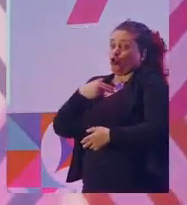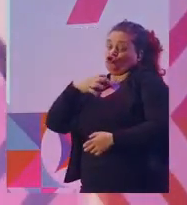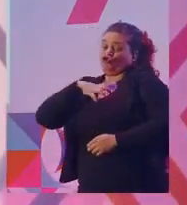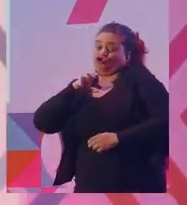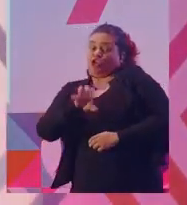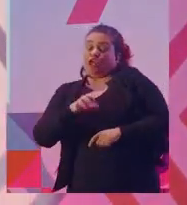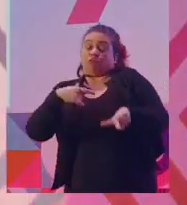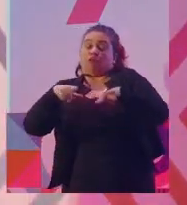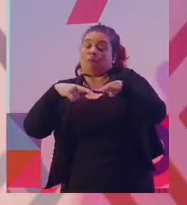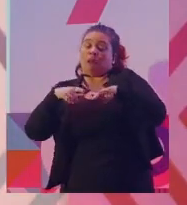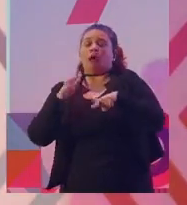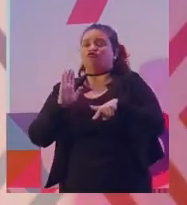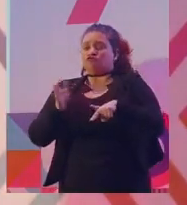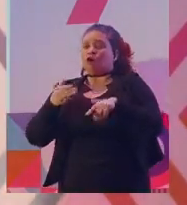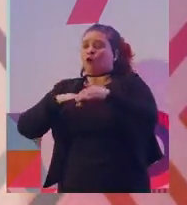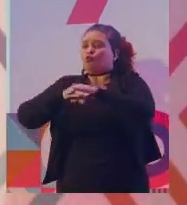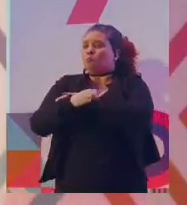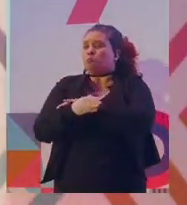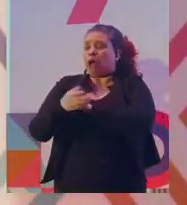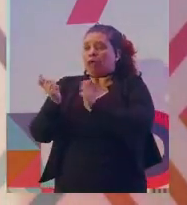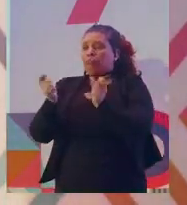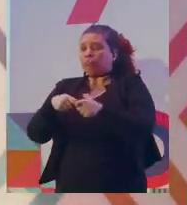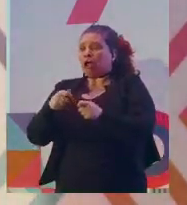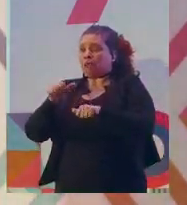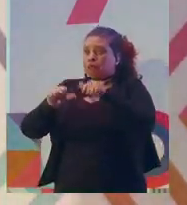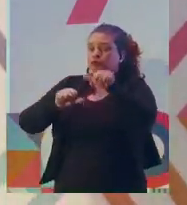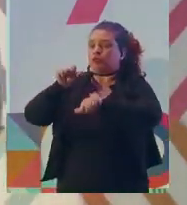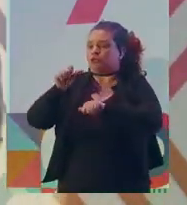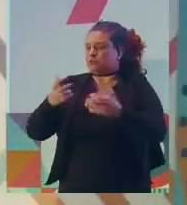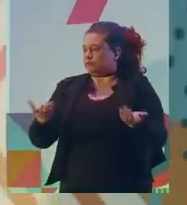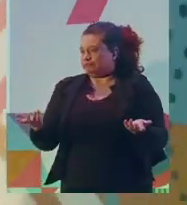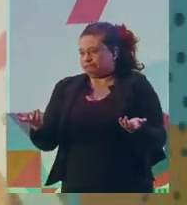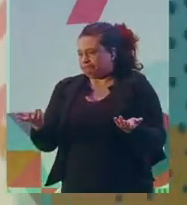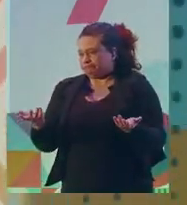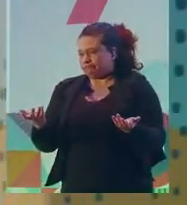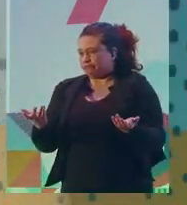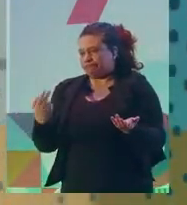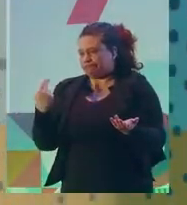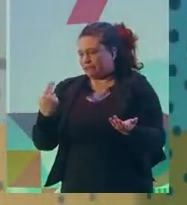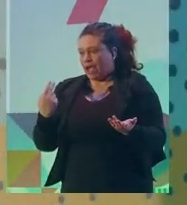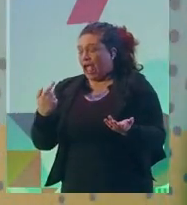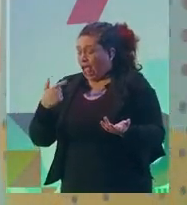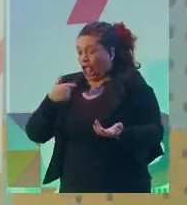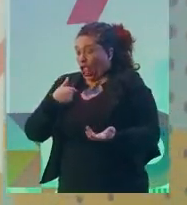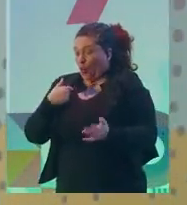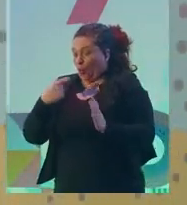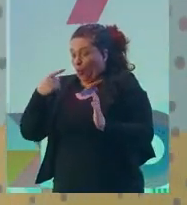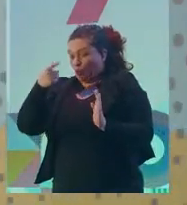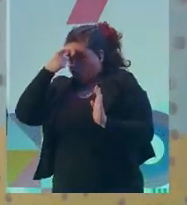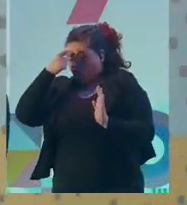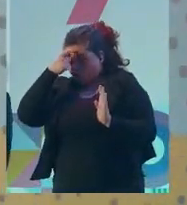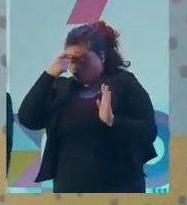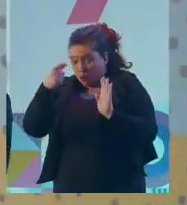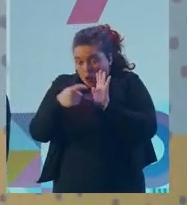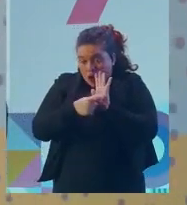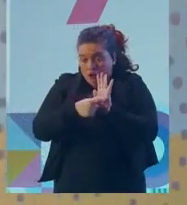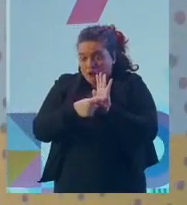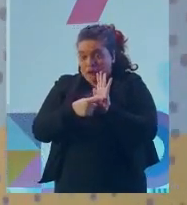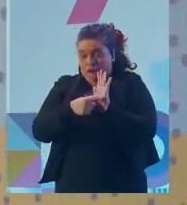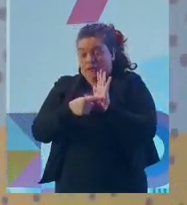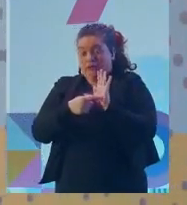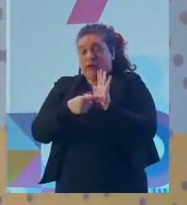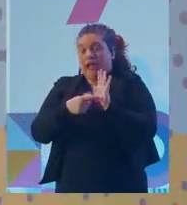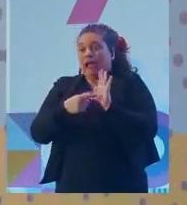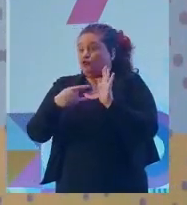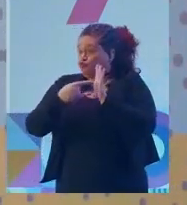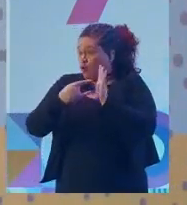gente vai acostumar e vai ter uma mudança. Eu não produzo software para venda, mas eu produzo para